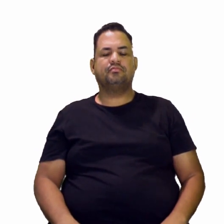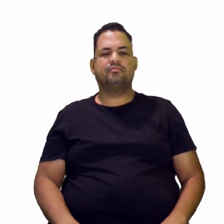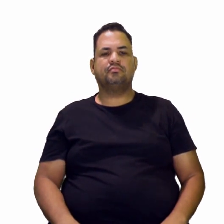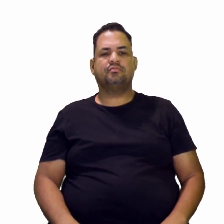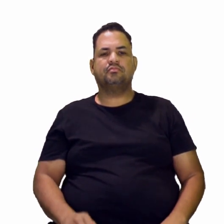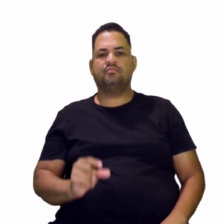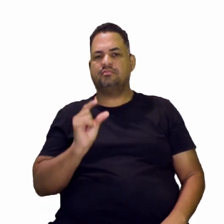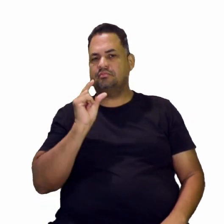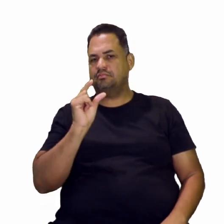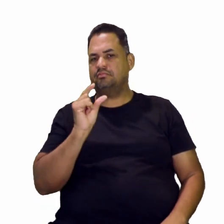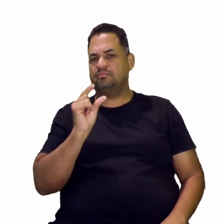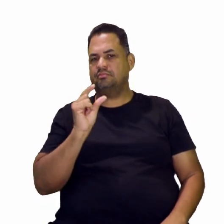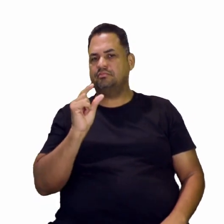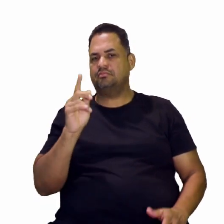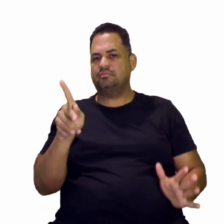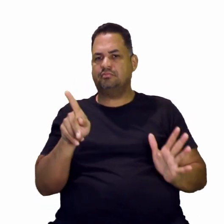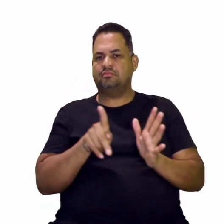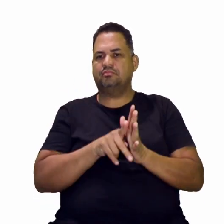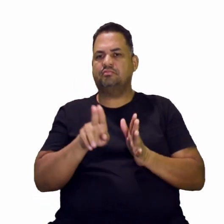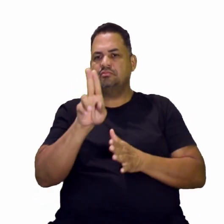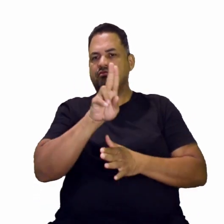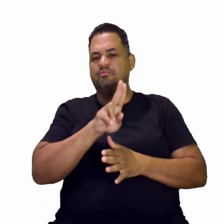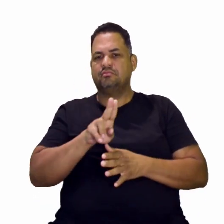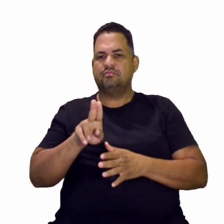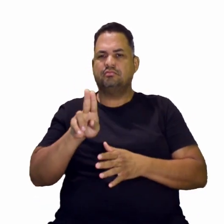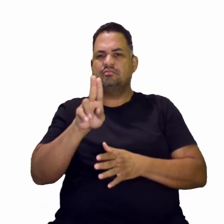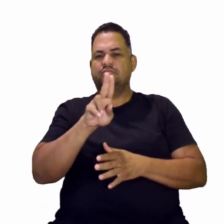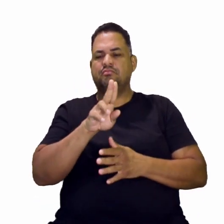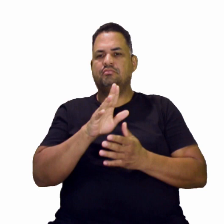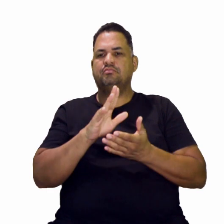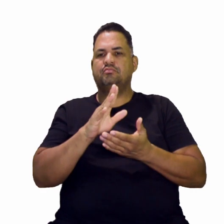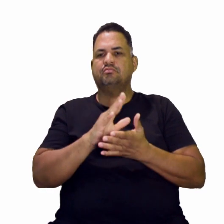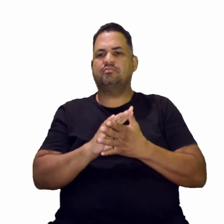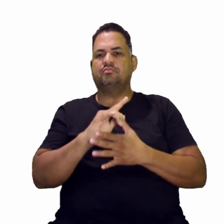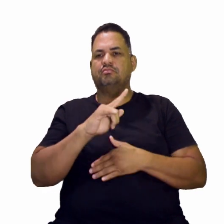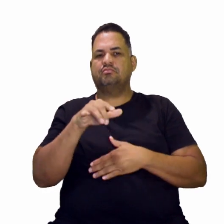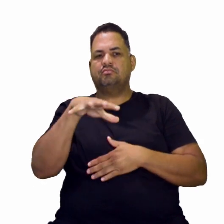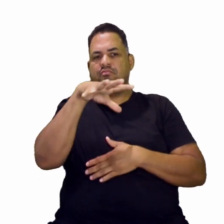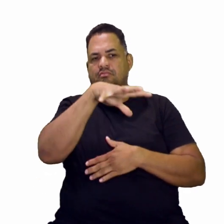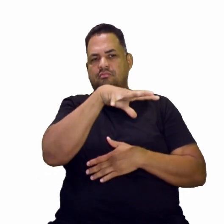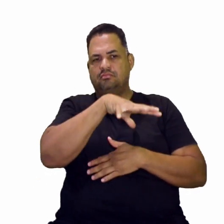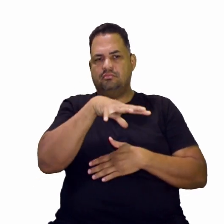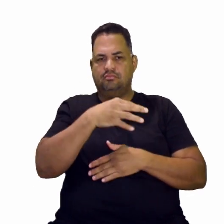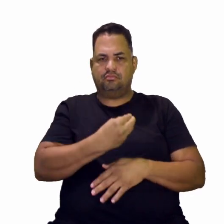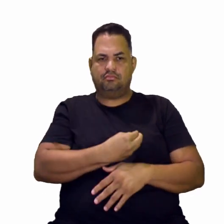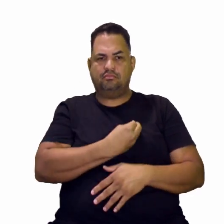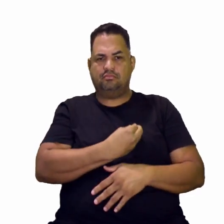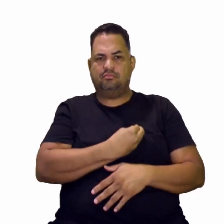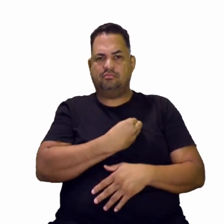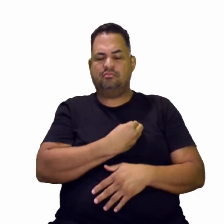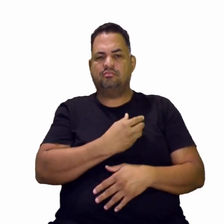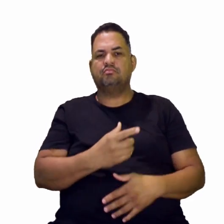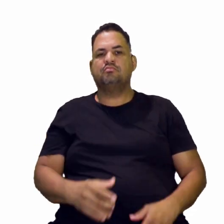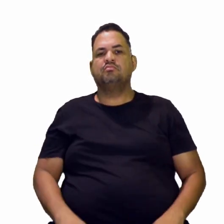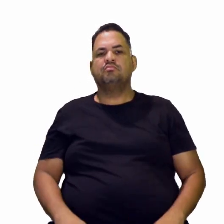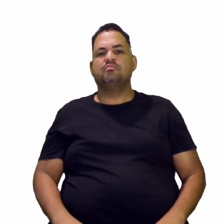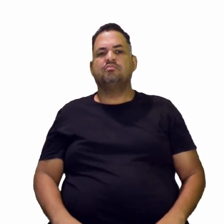O termo tipicamente aplicado à zona em que o organismo